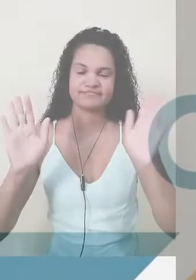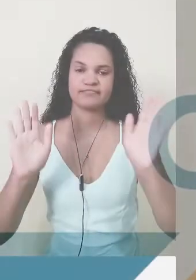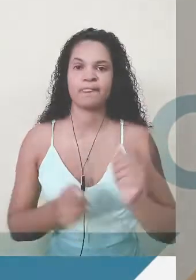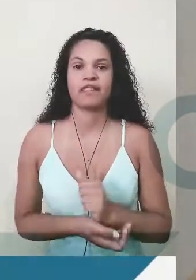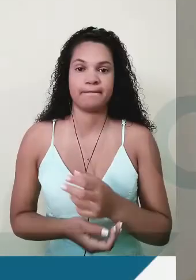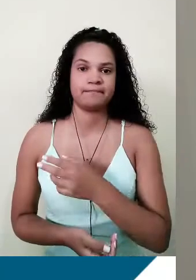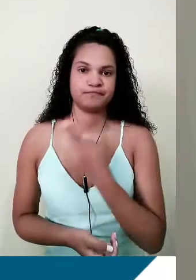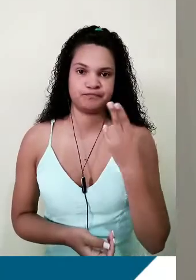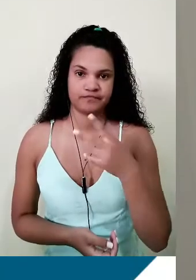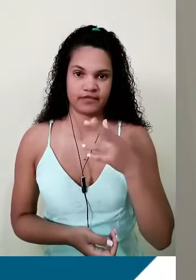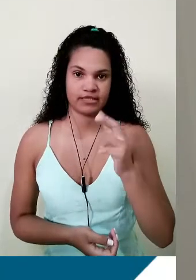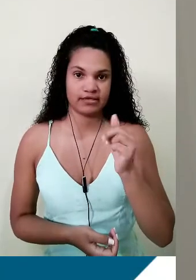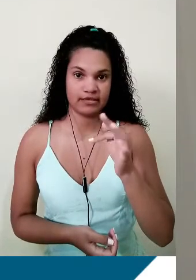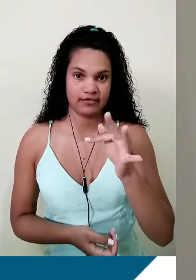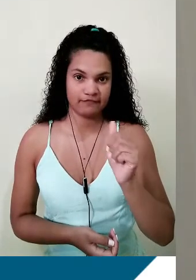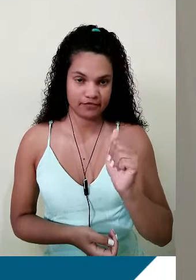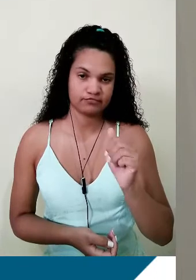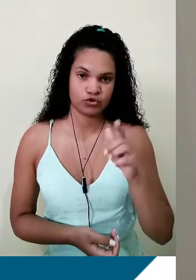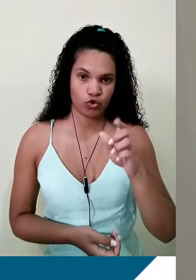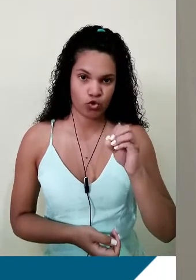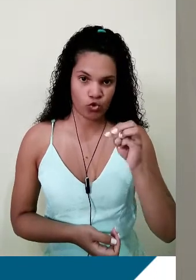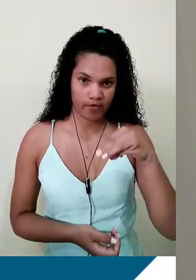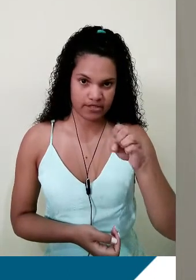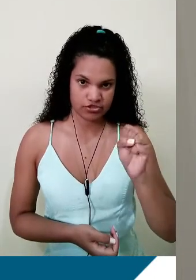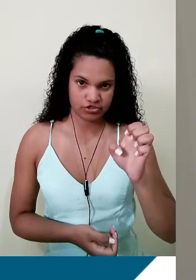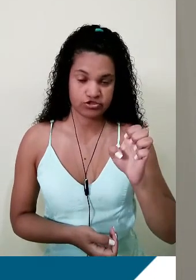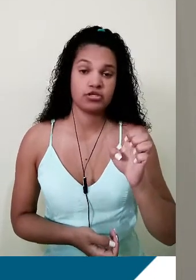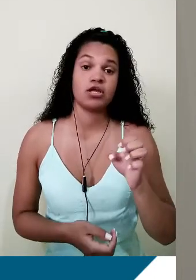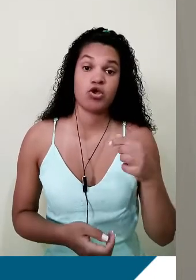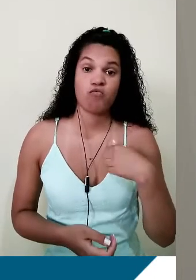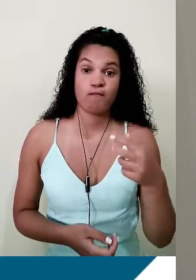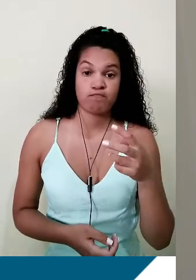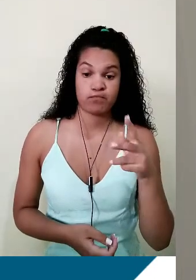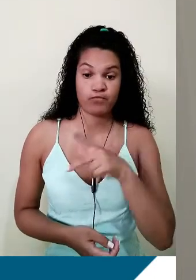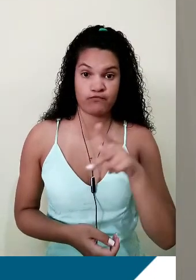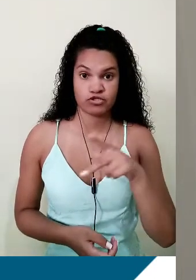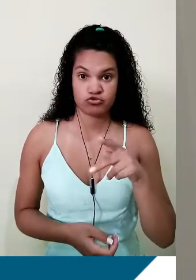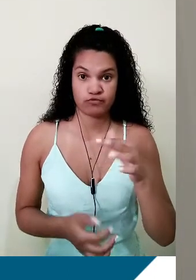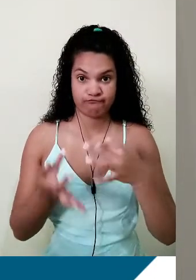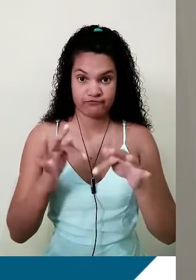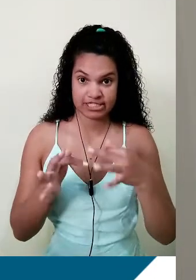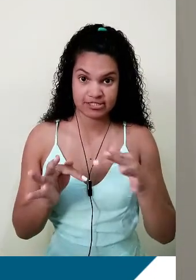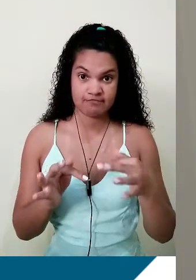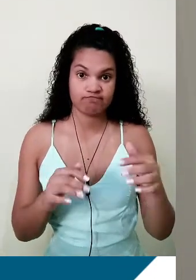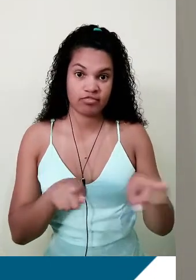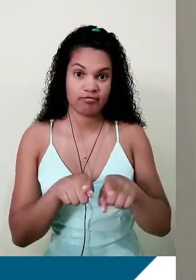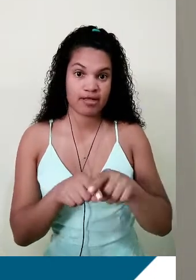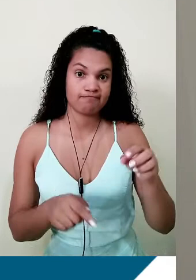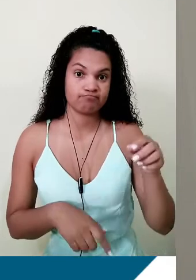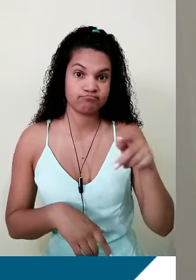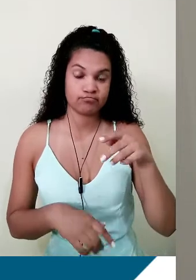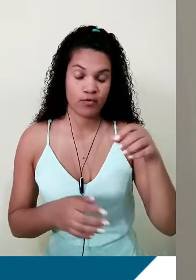Saudações, galera! Aqui é o Prof. Rafa Gomes, professor de Física e mediador do Polo de Nilópolis